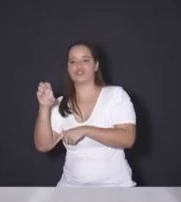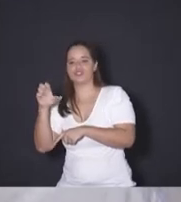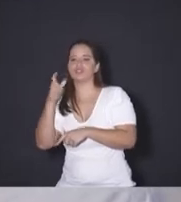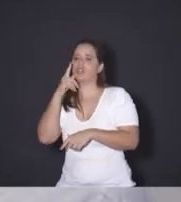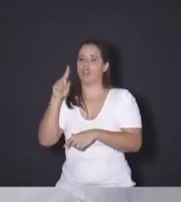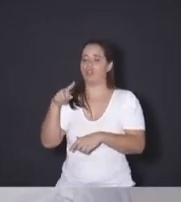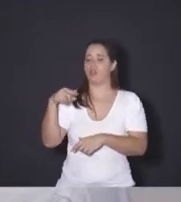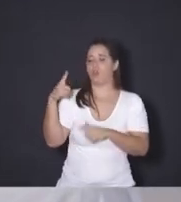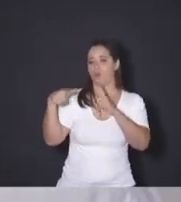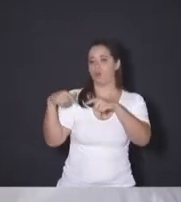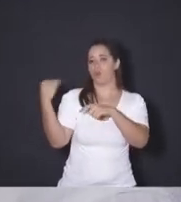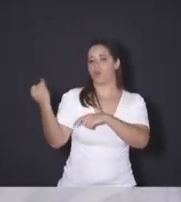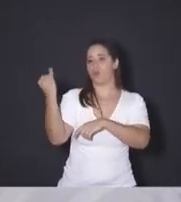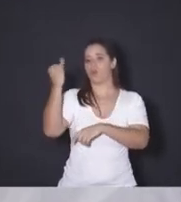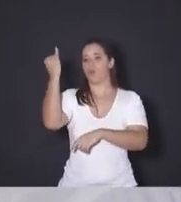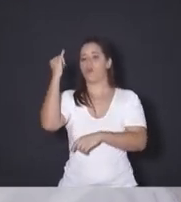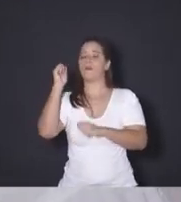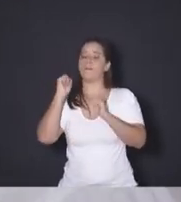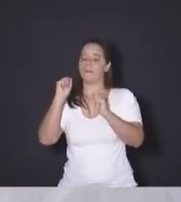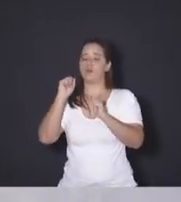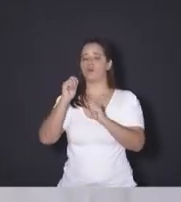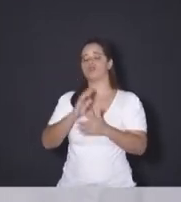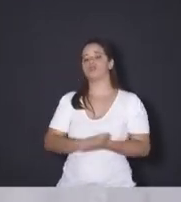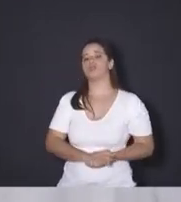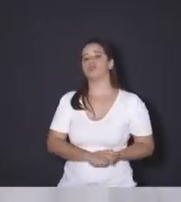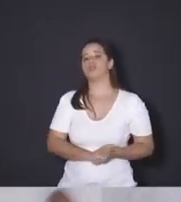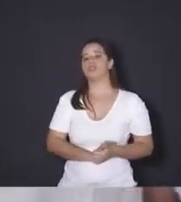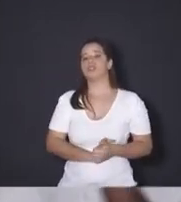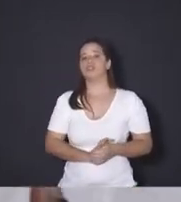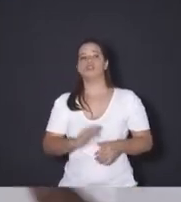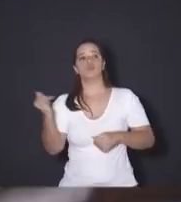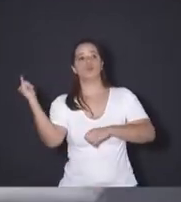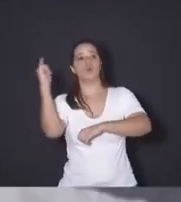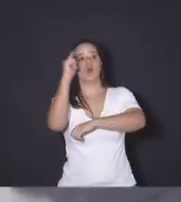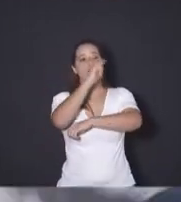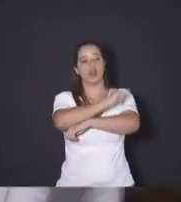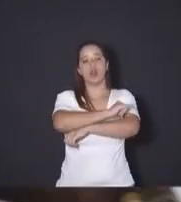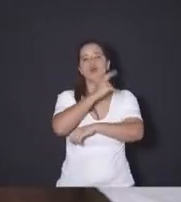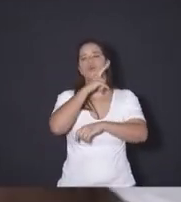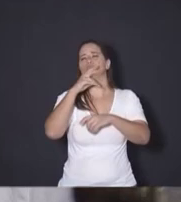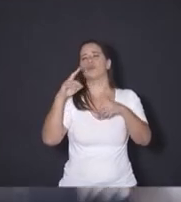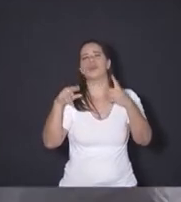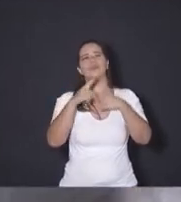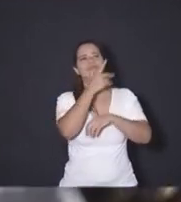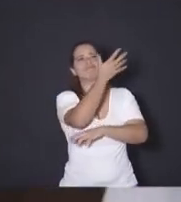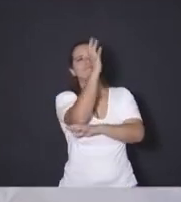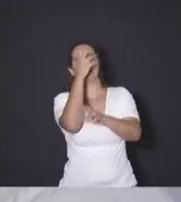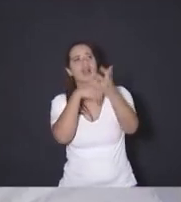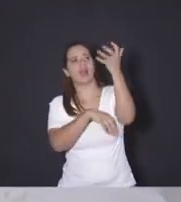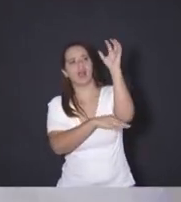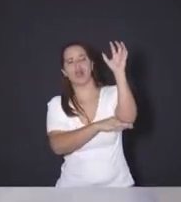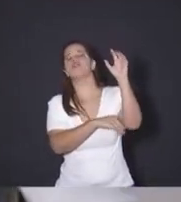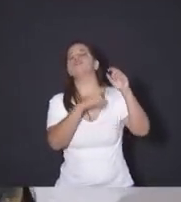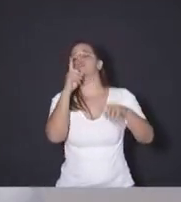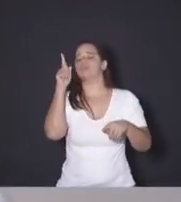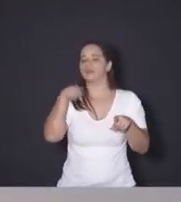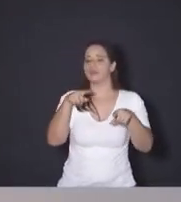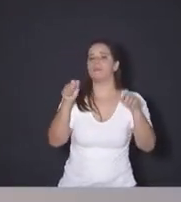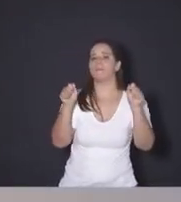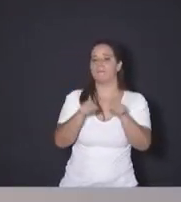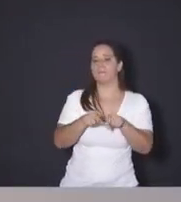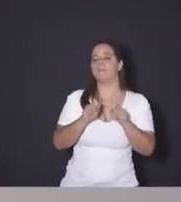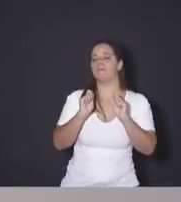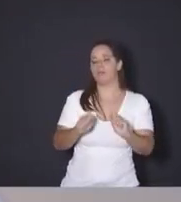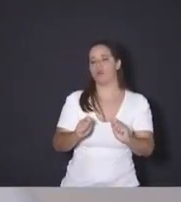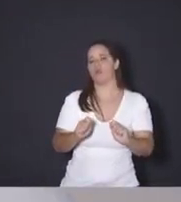que pode ser pode tá ali o povo de santo é o aeroporto e todo aquele bambuzal também um outro espaço onde pode estar o